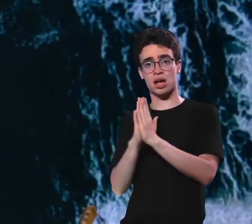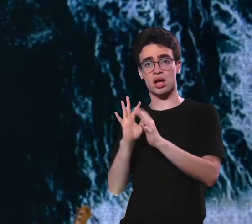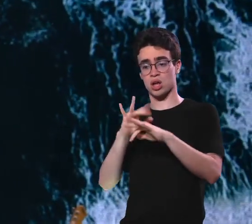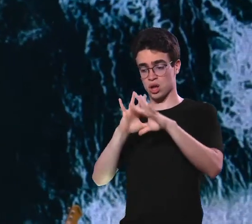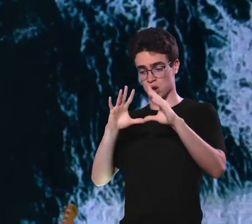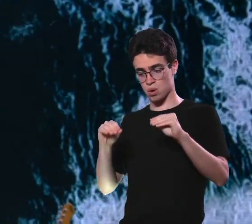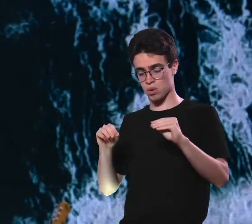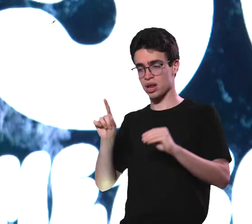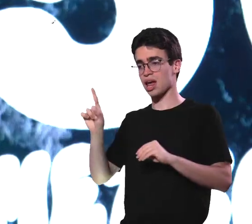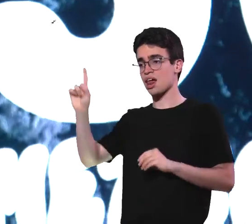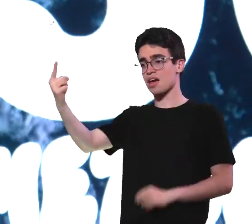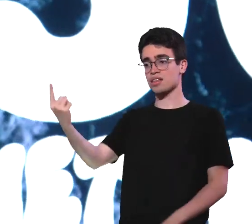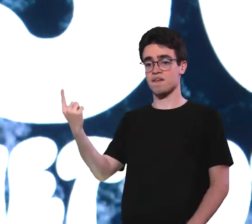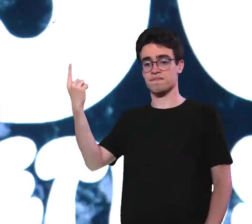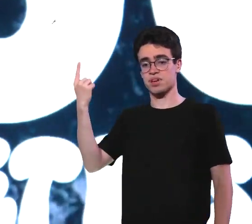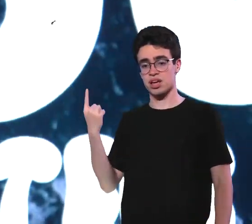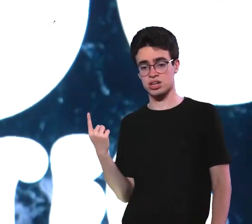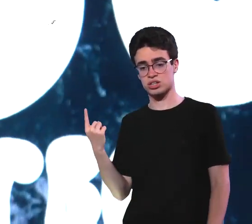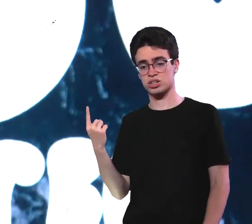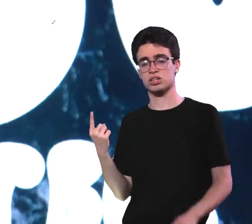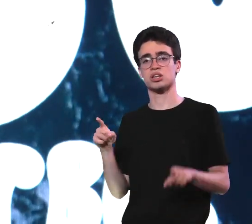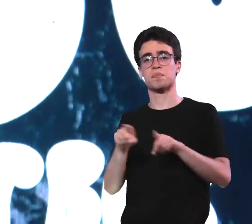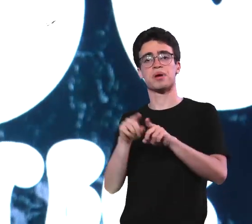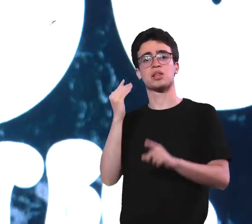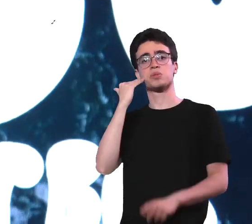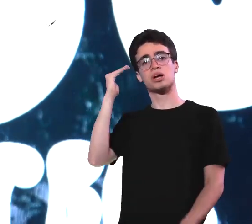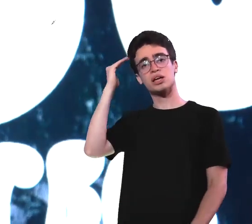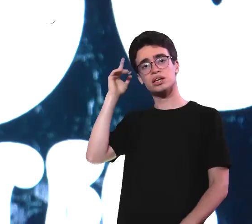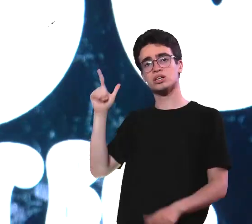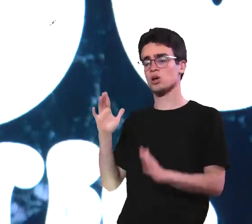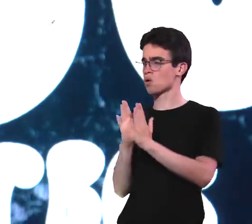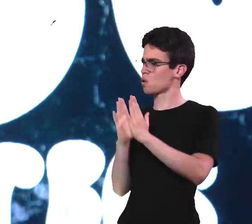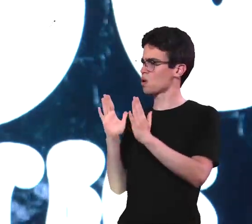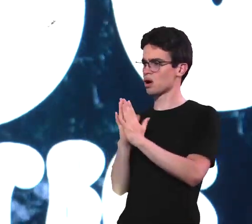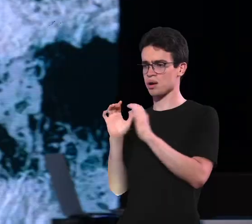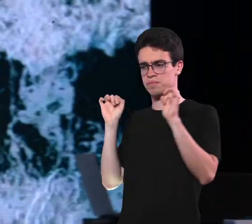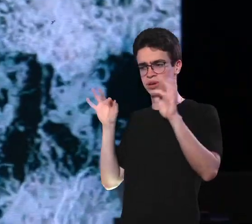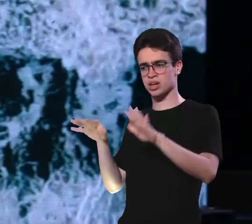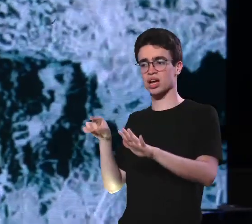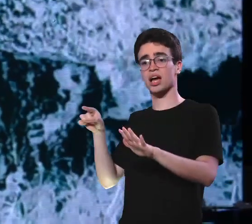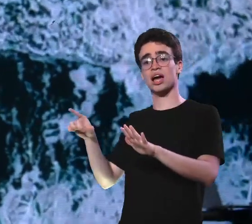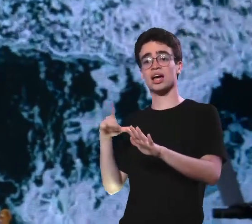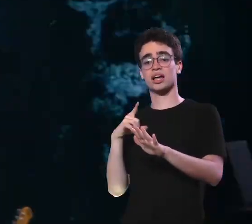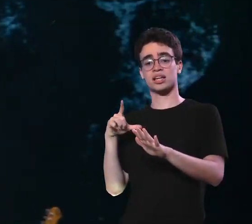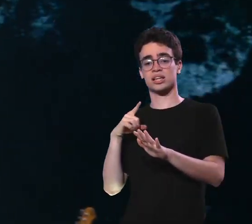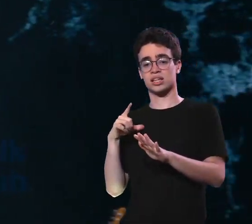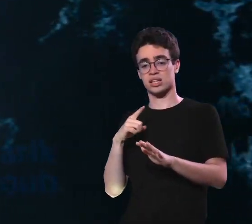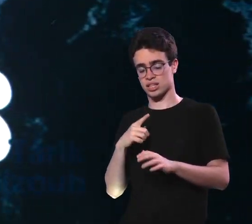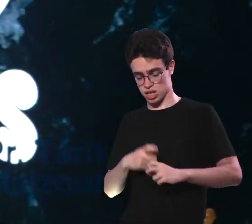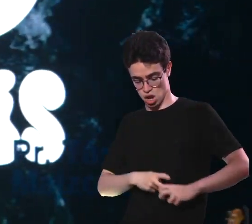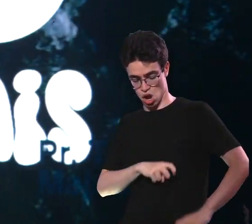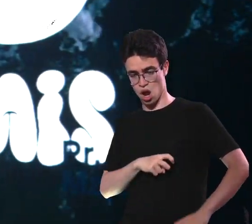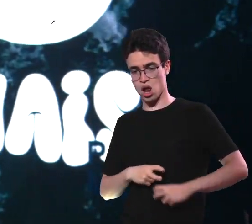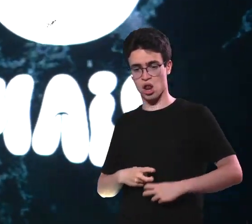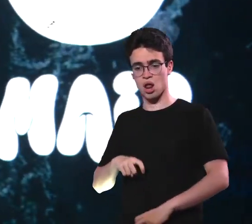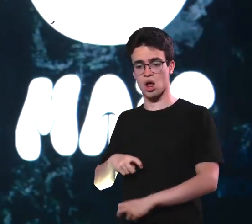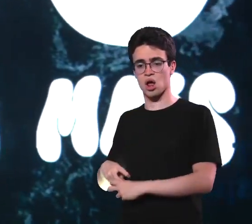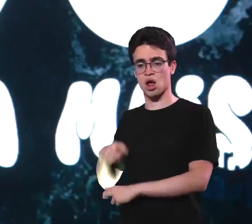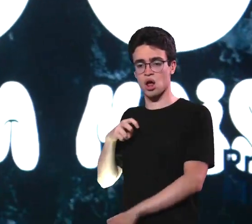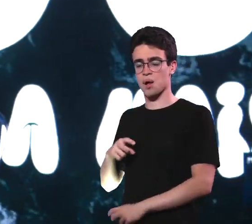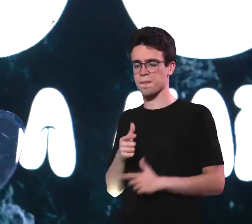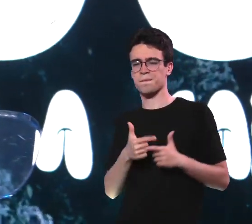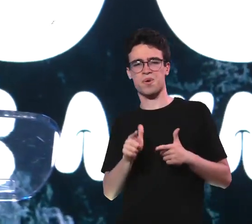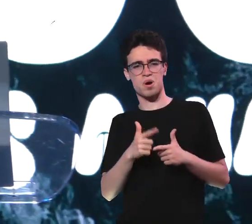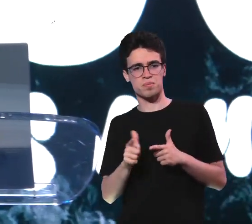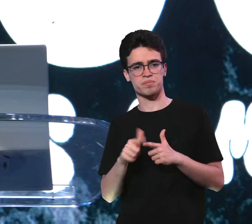ela veio aqui na frente e os adolescentes começaram a orar por ela e ela tinha problema em alguns ligamentos do corpo dela,